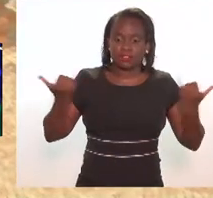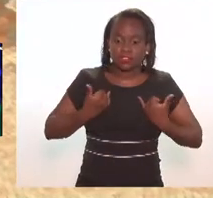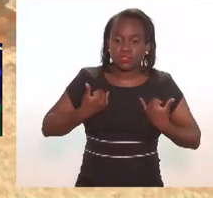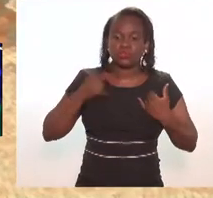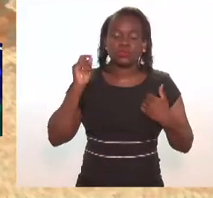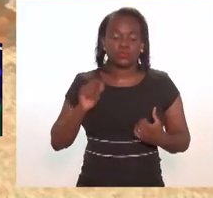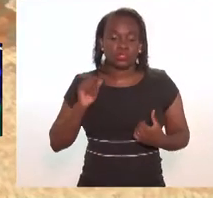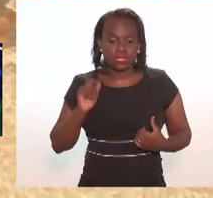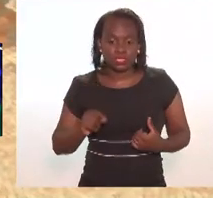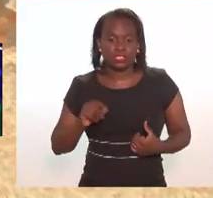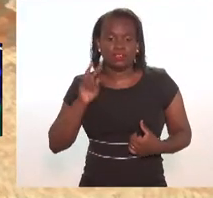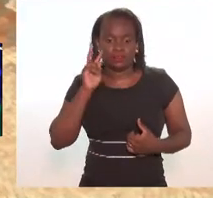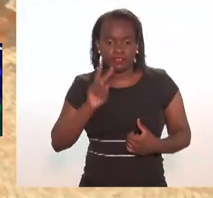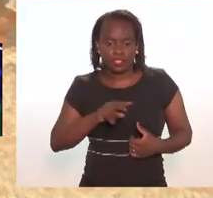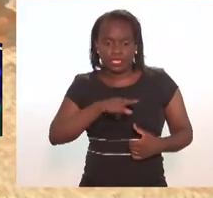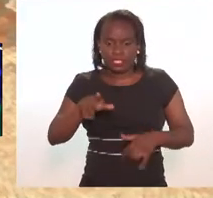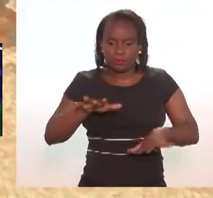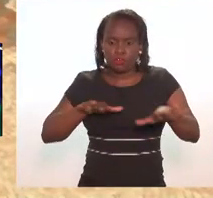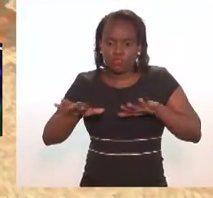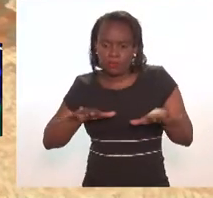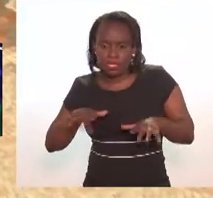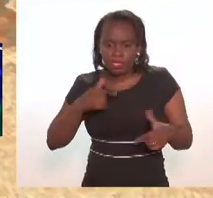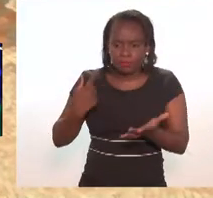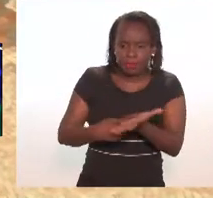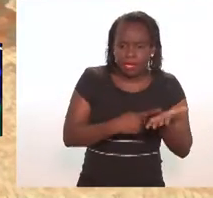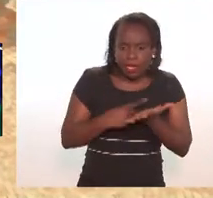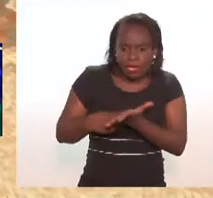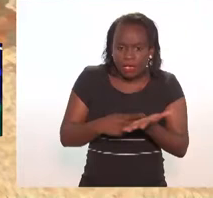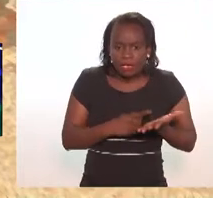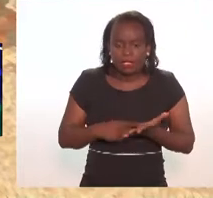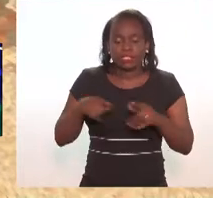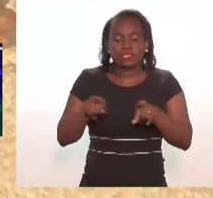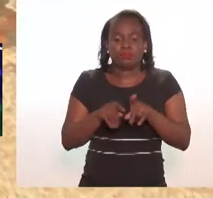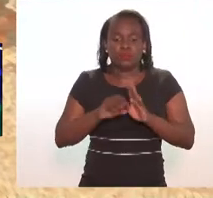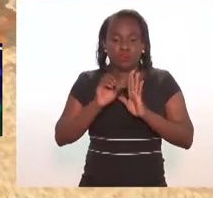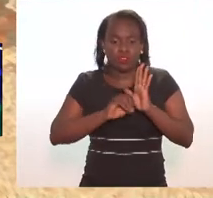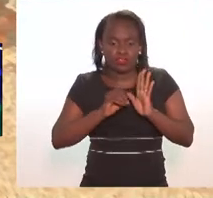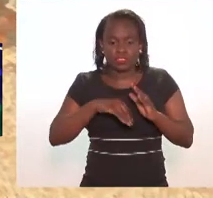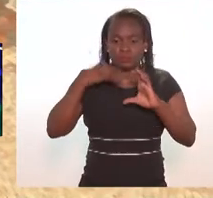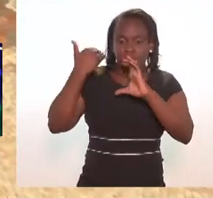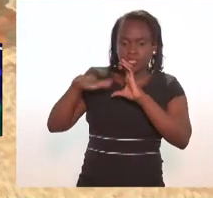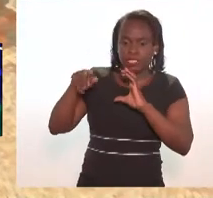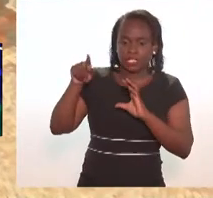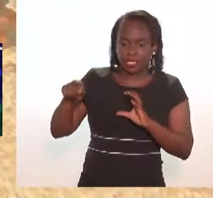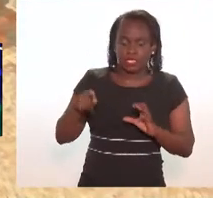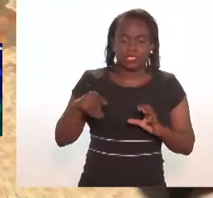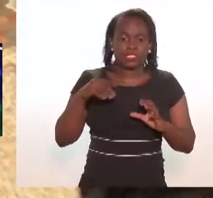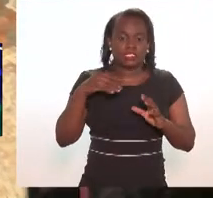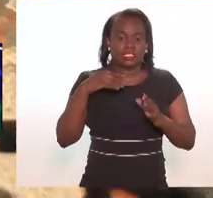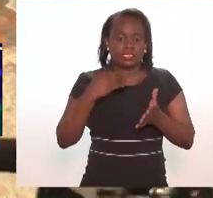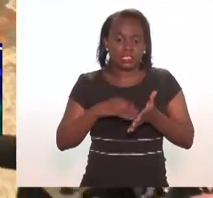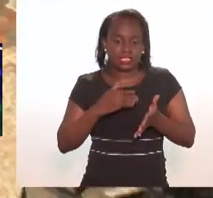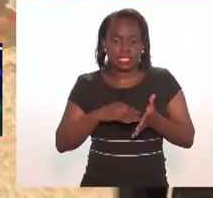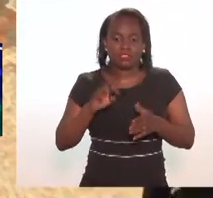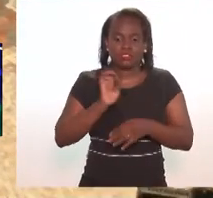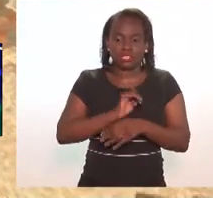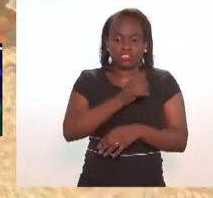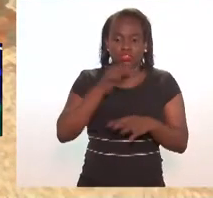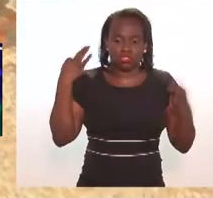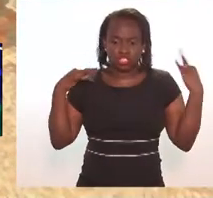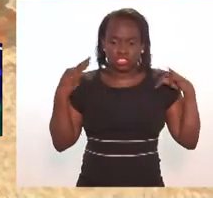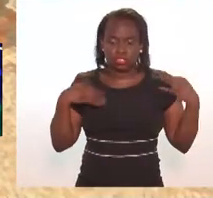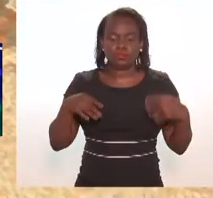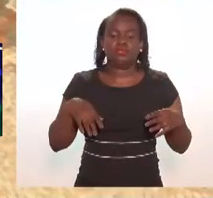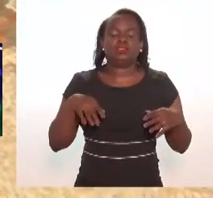que, observando a nossa movimentação e depois de um ofício, quem veio ainda como secretário estadual de turismo, ao presidente